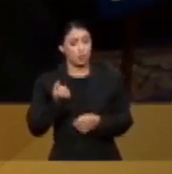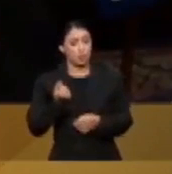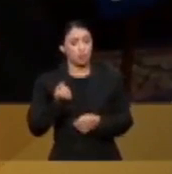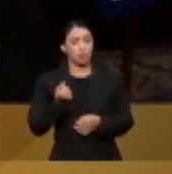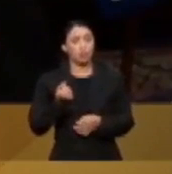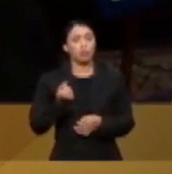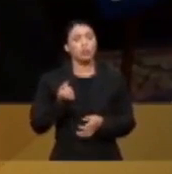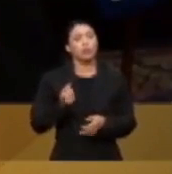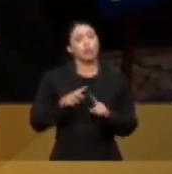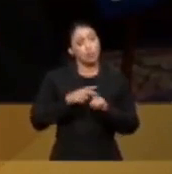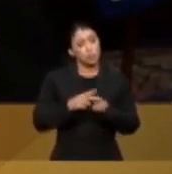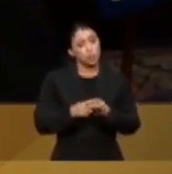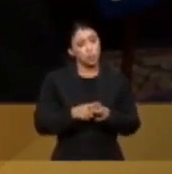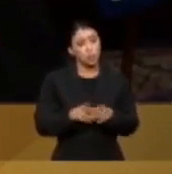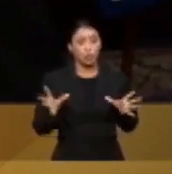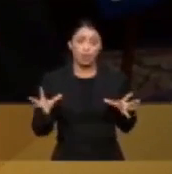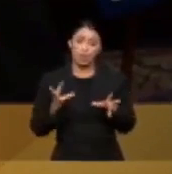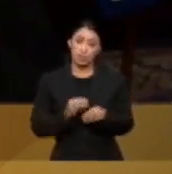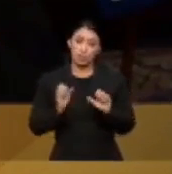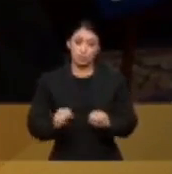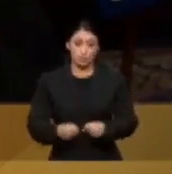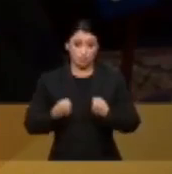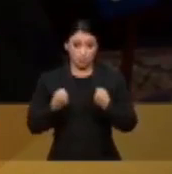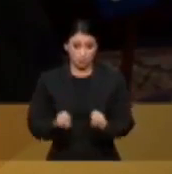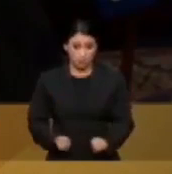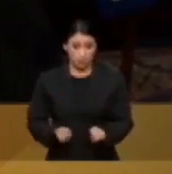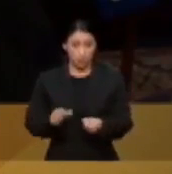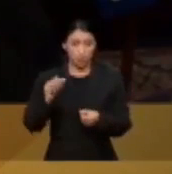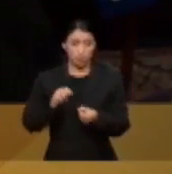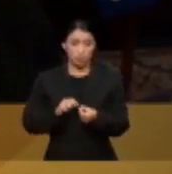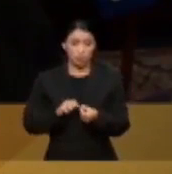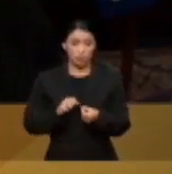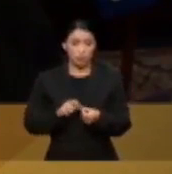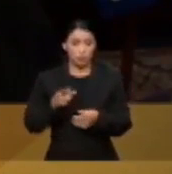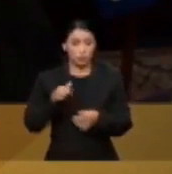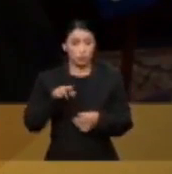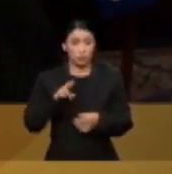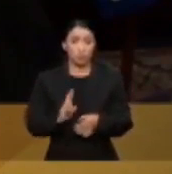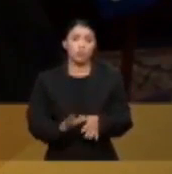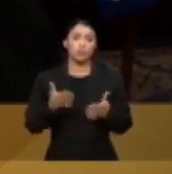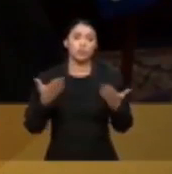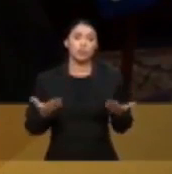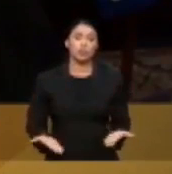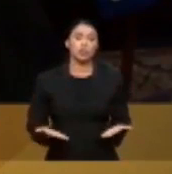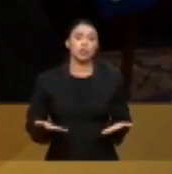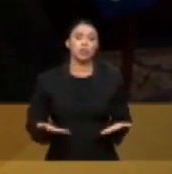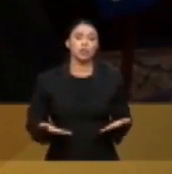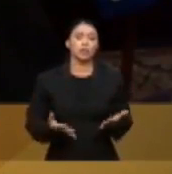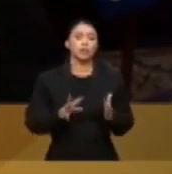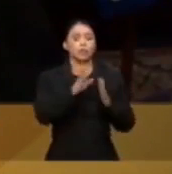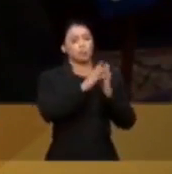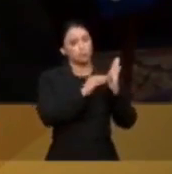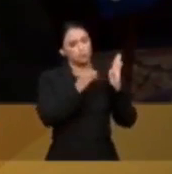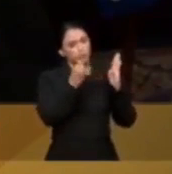disciplinar. Esta é a síntese da defesa que faz o Procurador-Geral da República nos pareceres